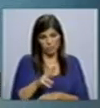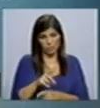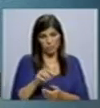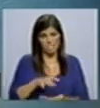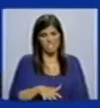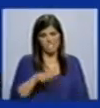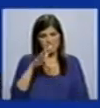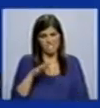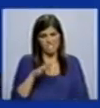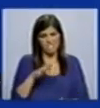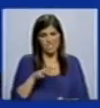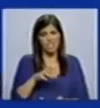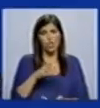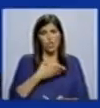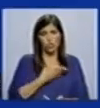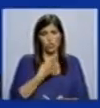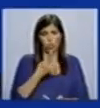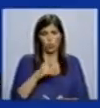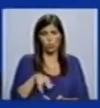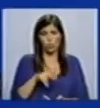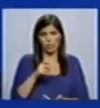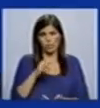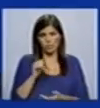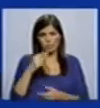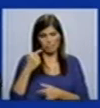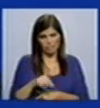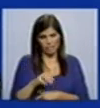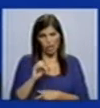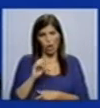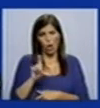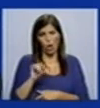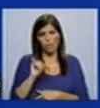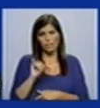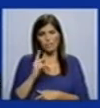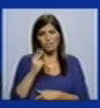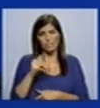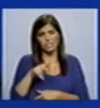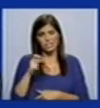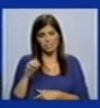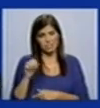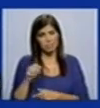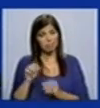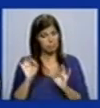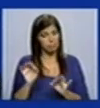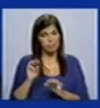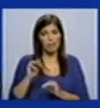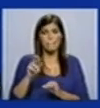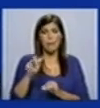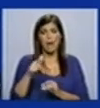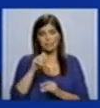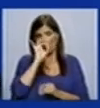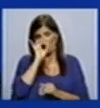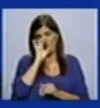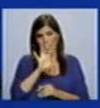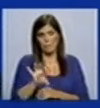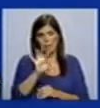gigantescas dunas constituídas sobretudo por olivinas em Marte, e é sempre uma daquelas imagens absolutamente extraordinárias.